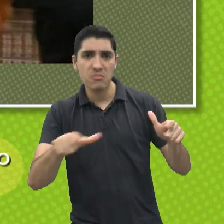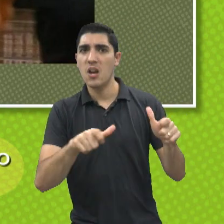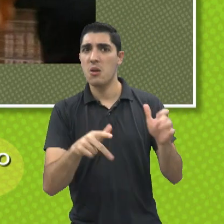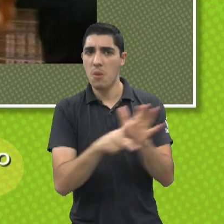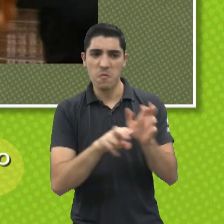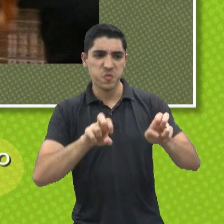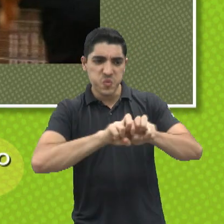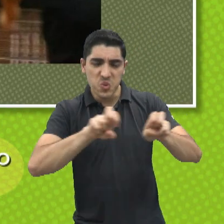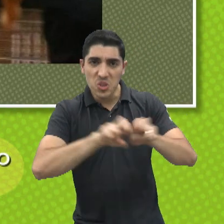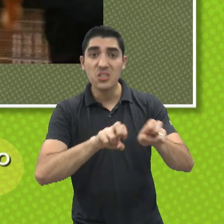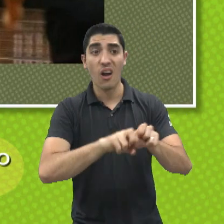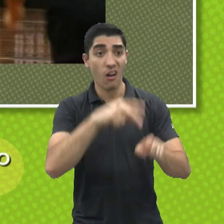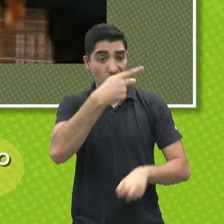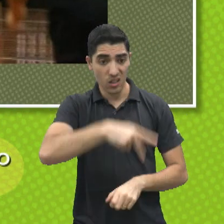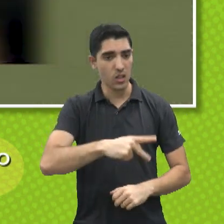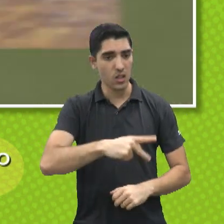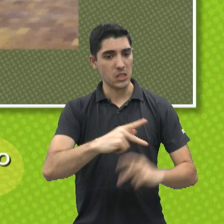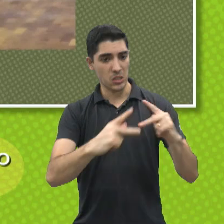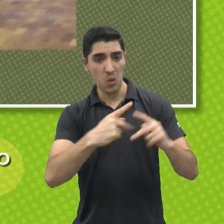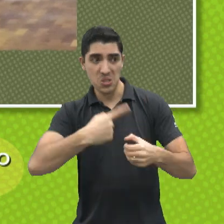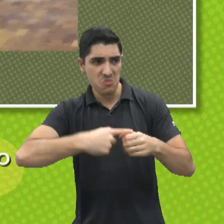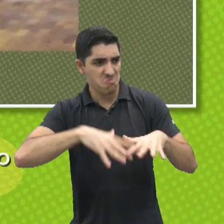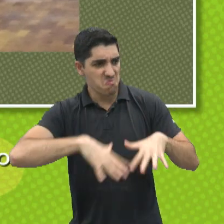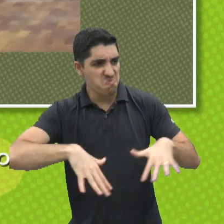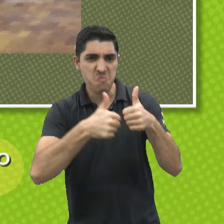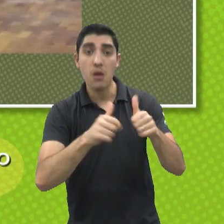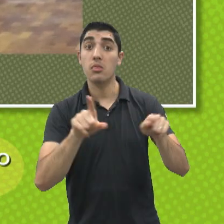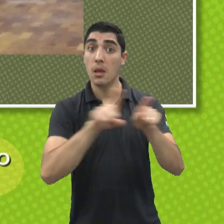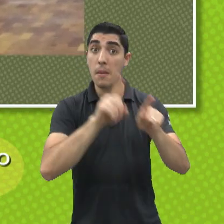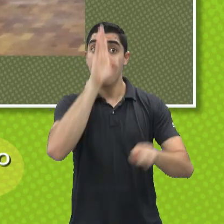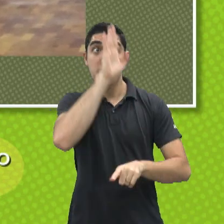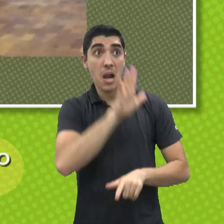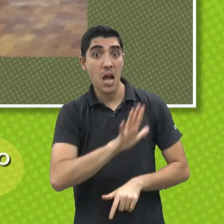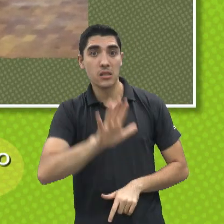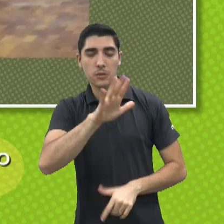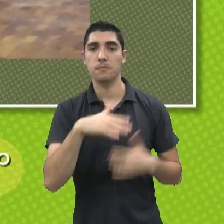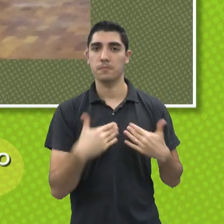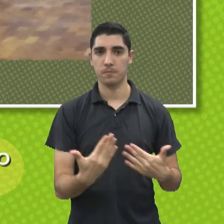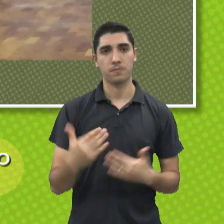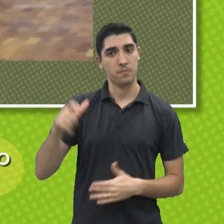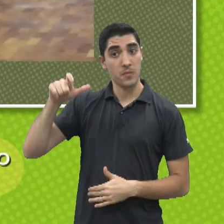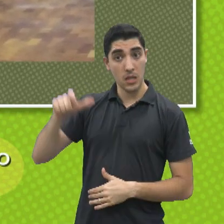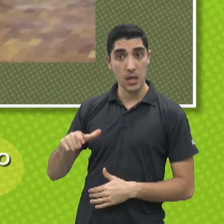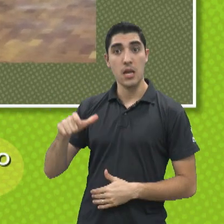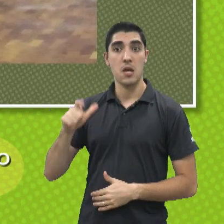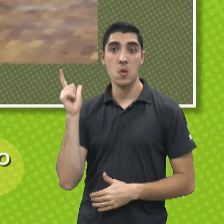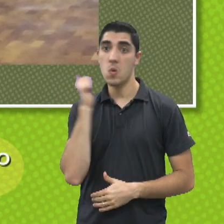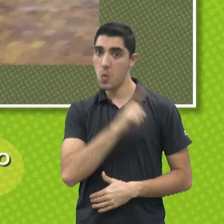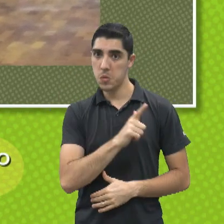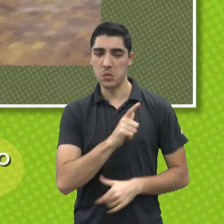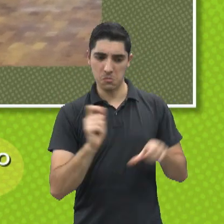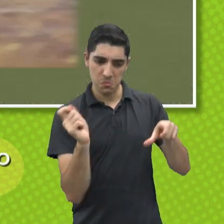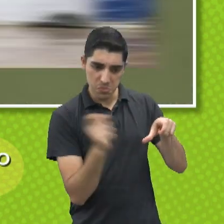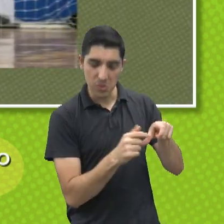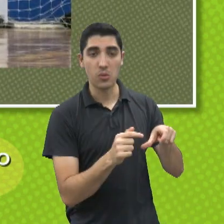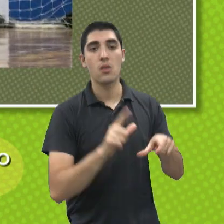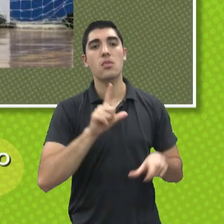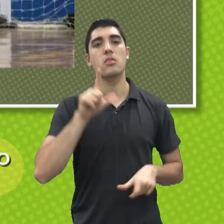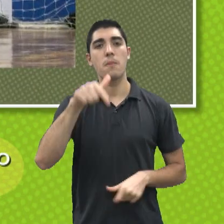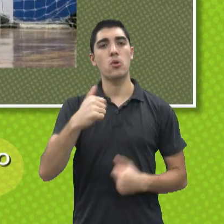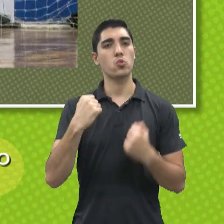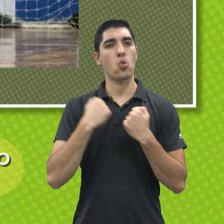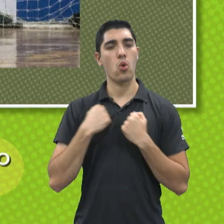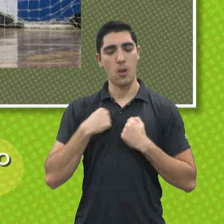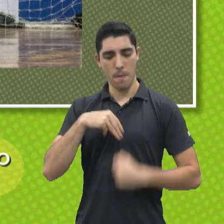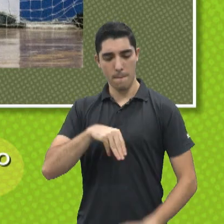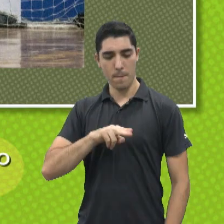Murilo e o Mateuzinho, eles foram protagonistas na seleção. O Mateuzinho fez gol na finalíssima, o Murilo depois atuou também pela